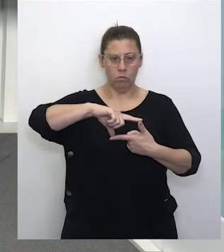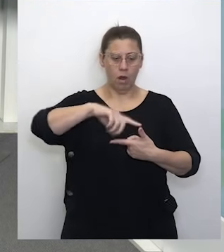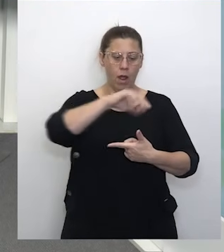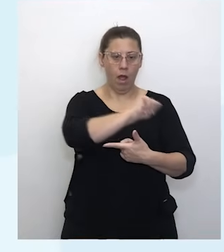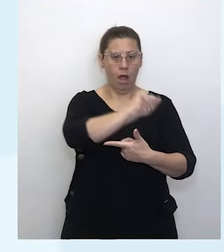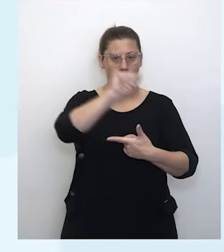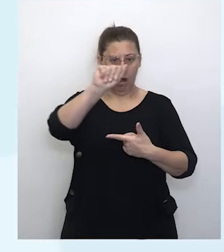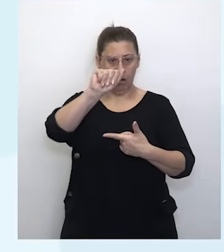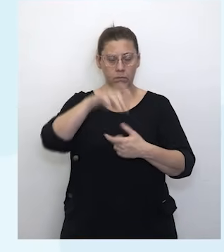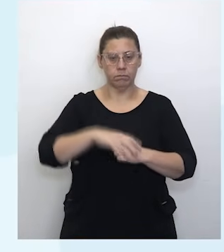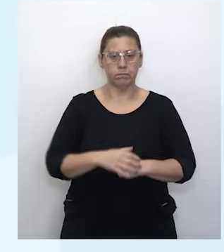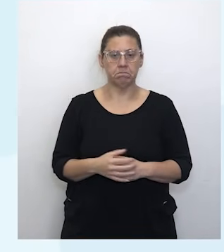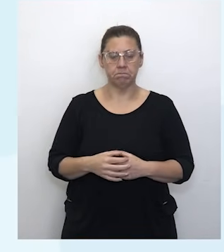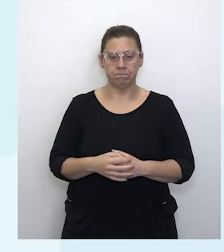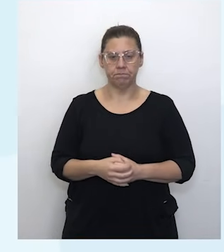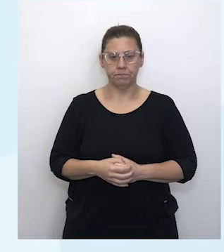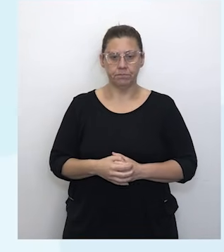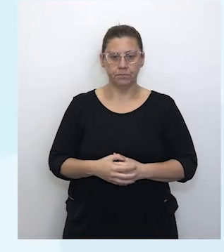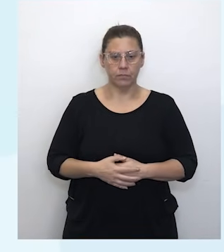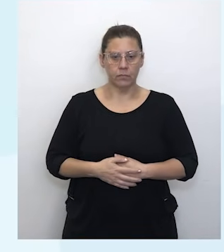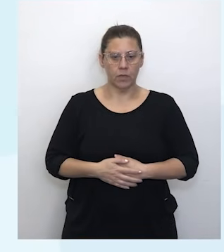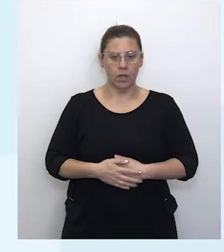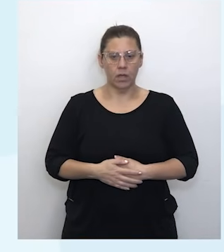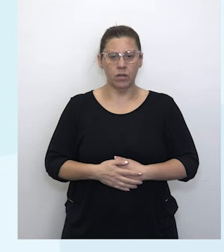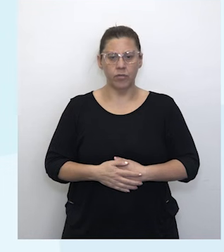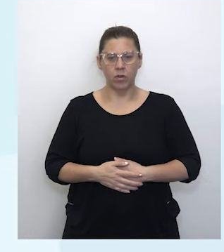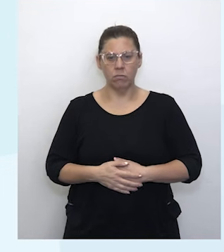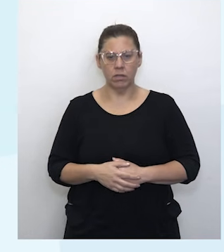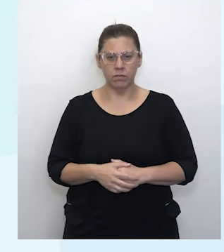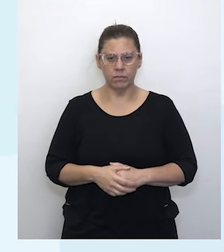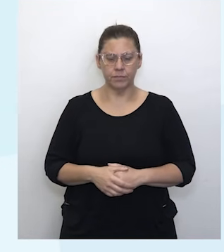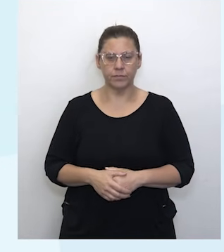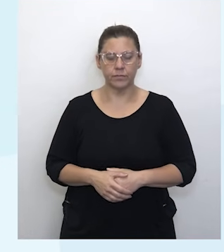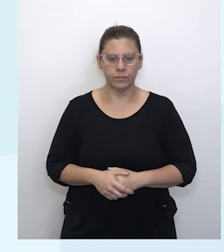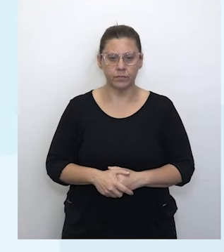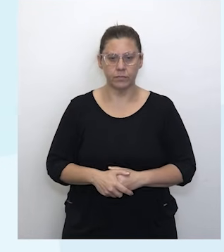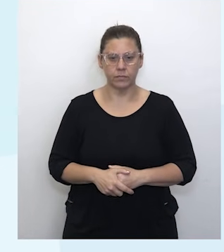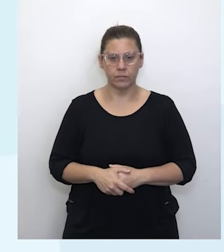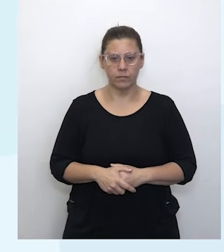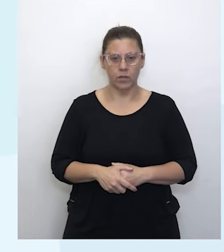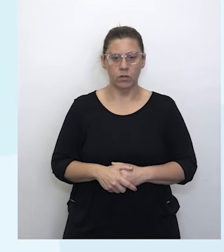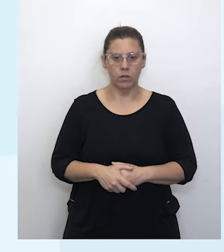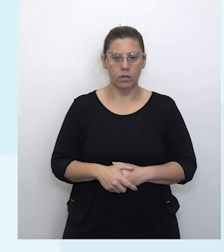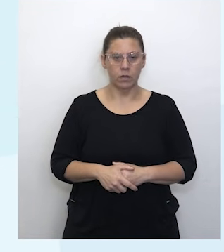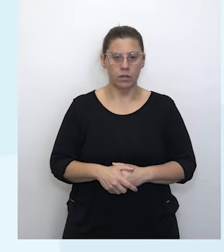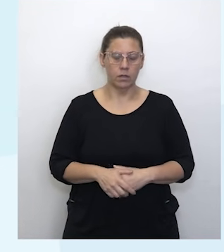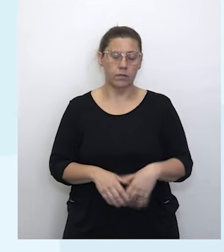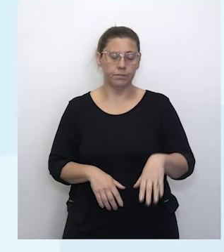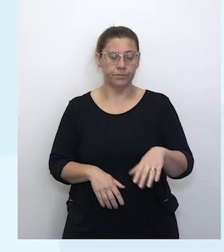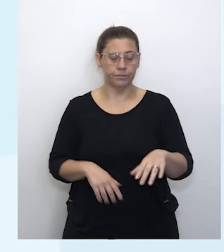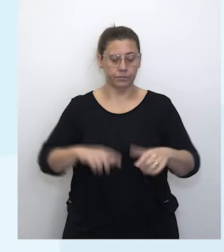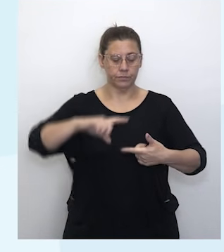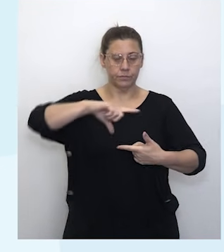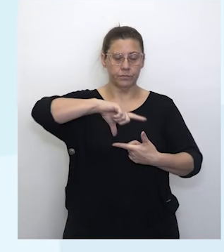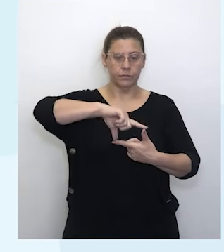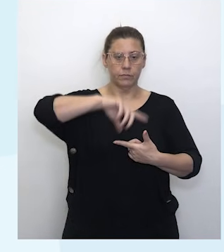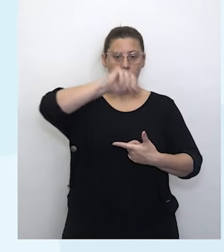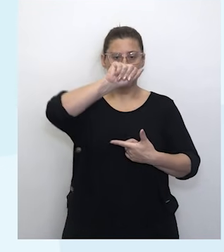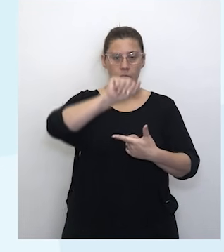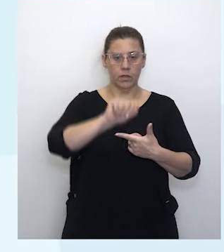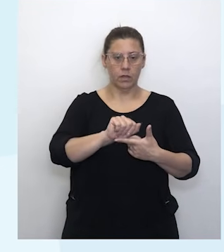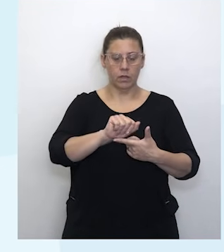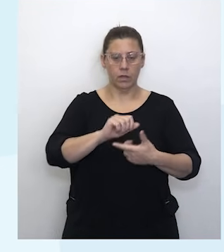lados medem A e A. Perfeito. Olha aqui, ó, gente. Então, quando a gente fala dimensão, né? A quadrado significa